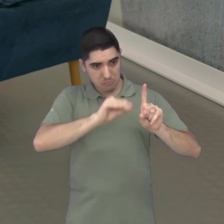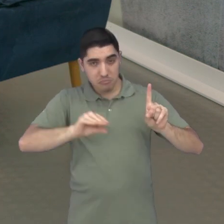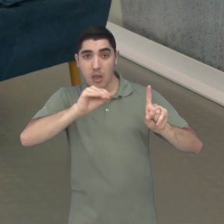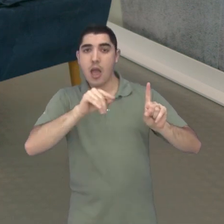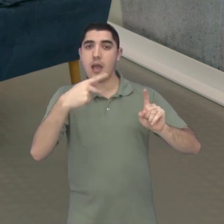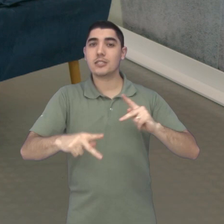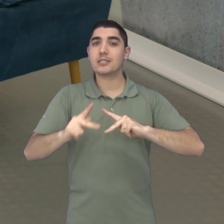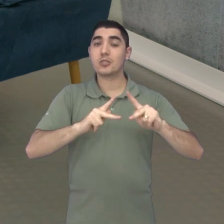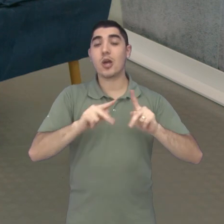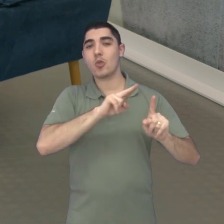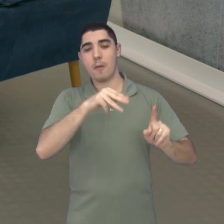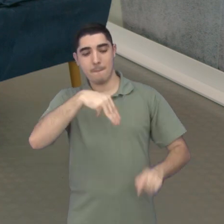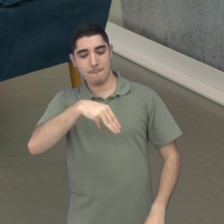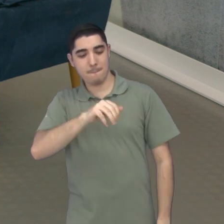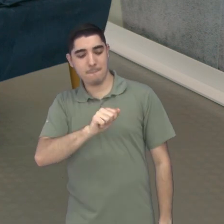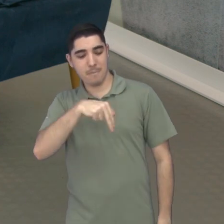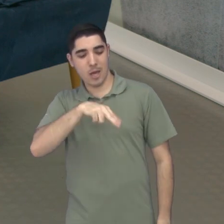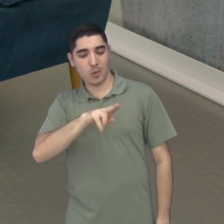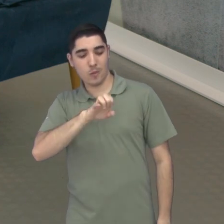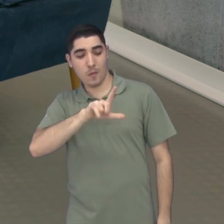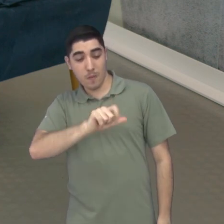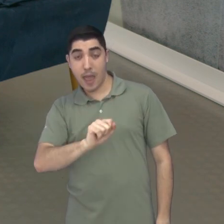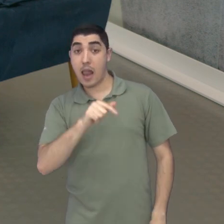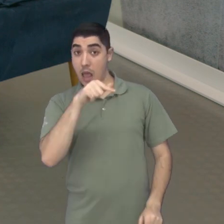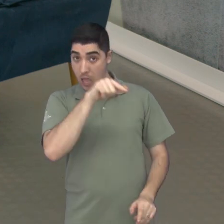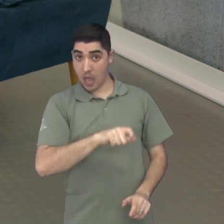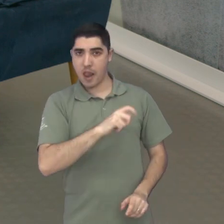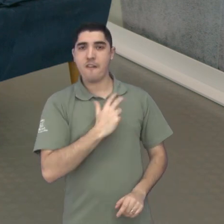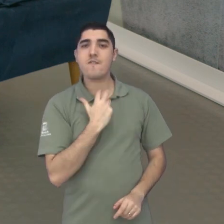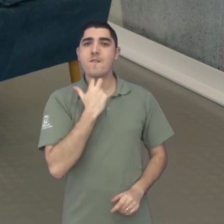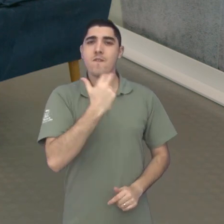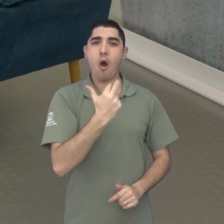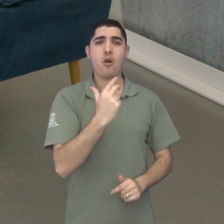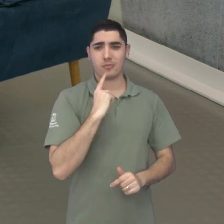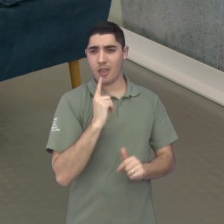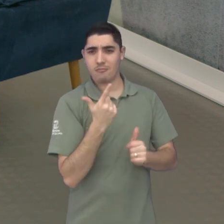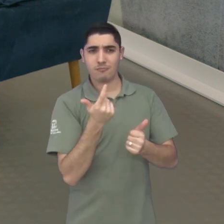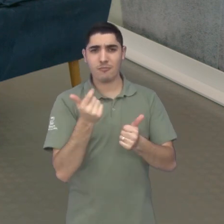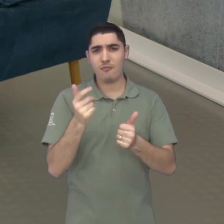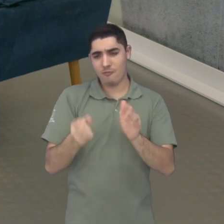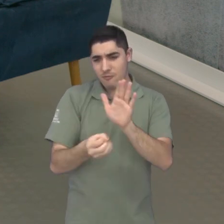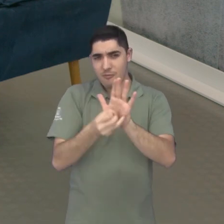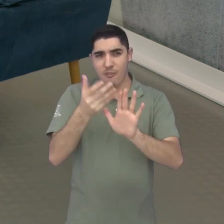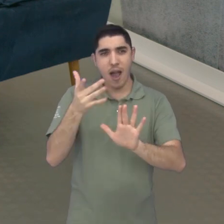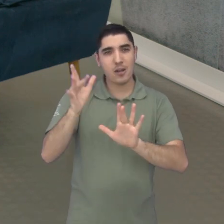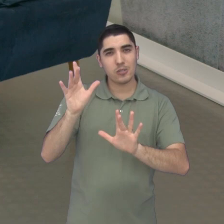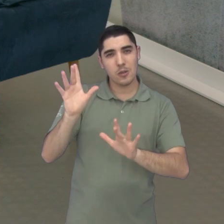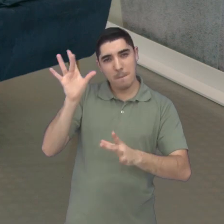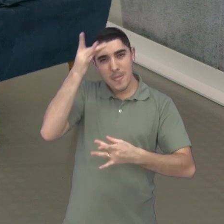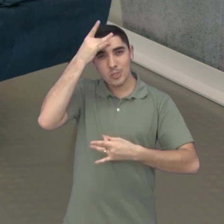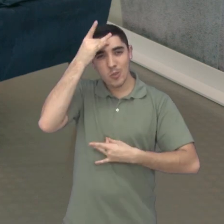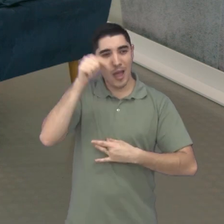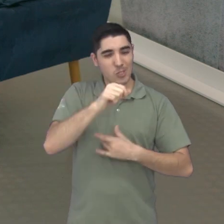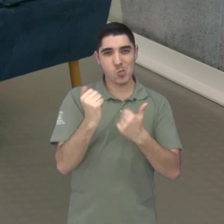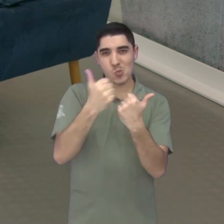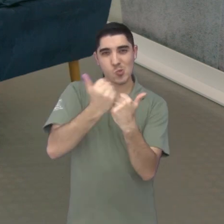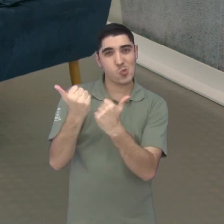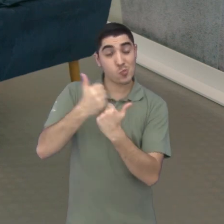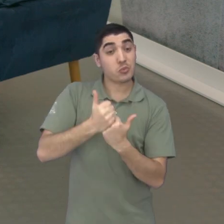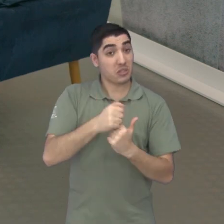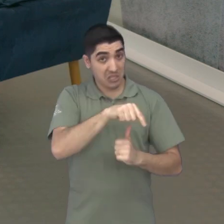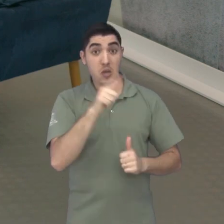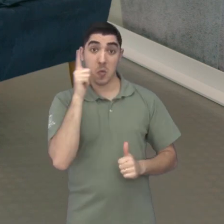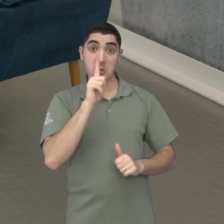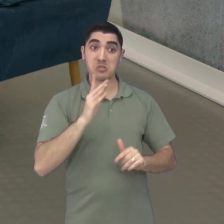a Manuela Macedo, que vem emprestando a sua voz para vários personagens de filmes que inclusive foram parar até